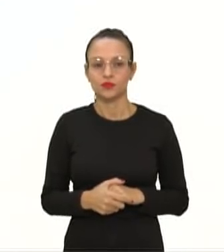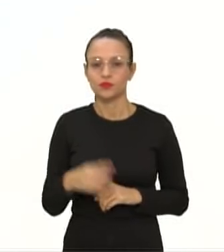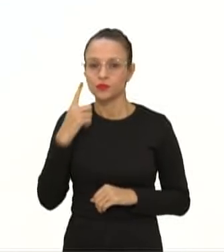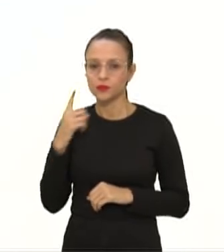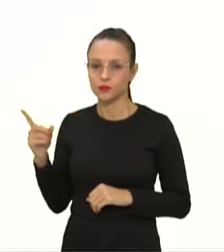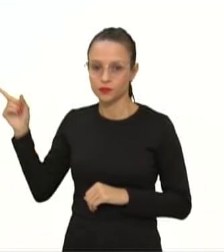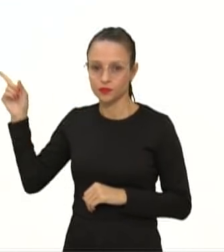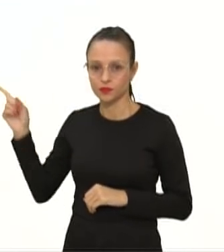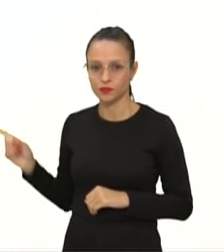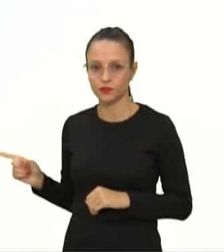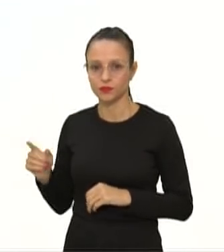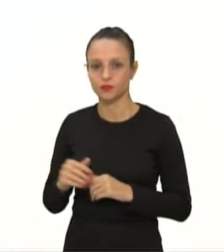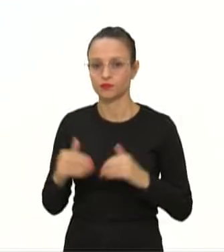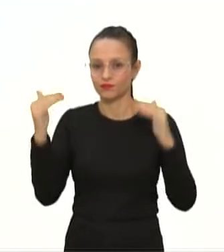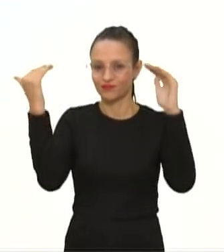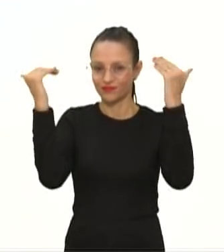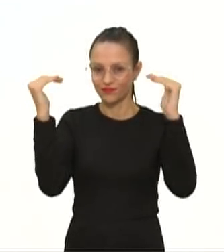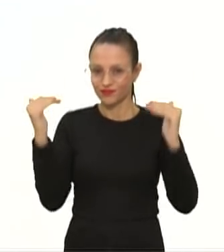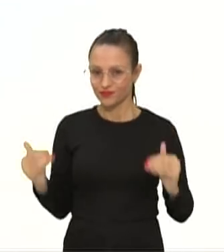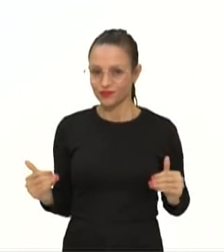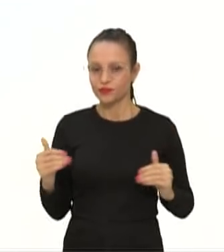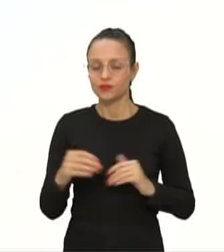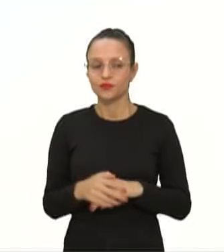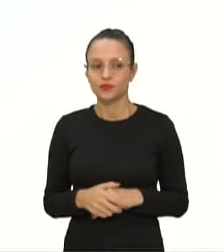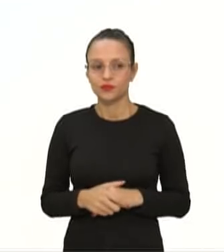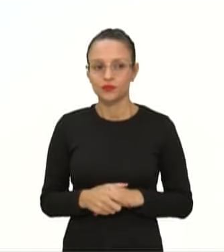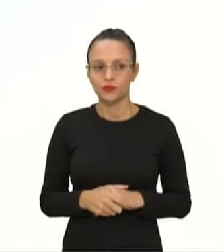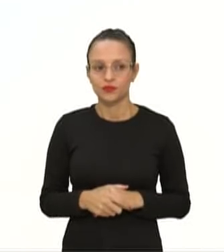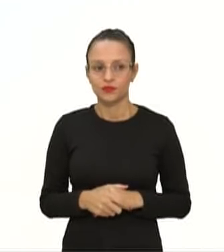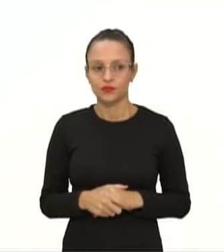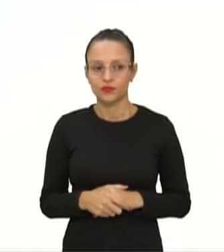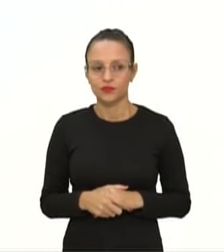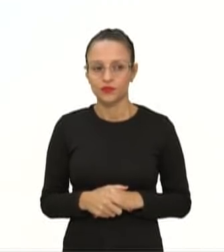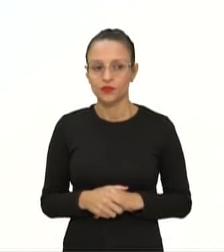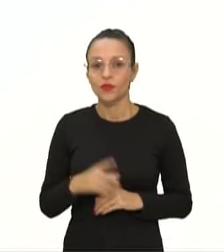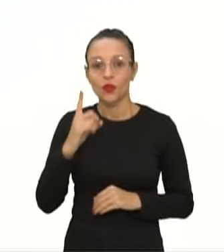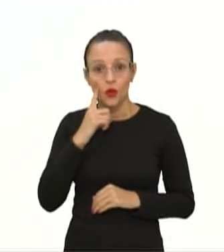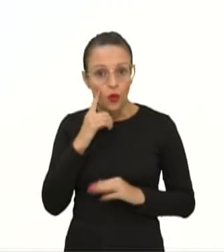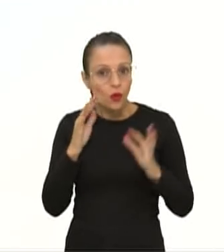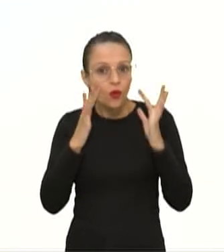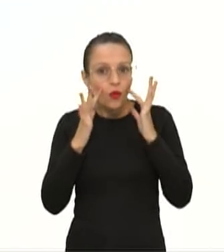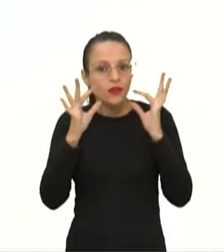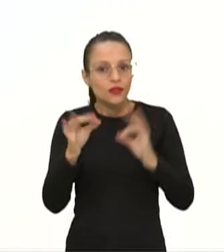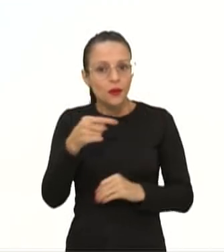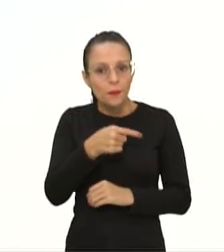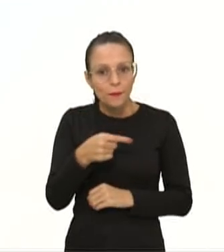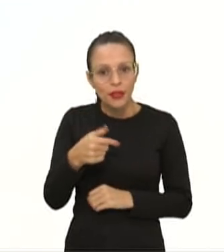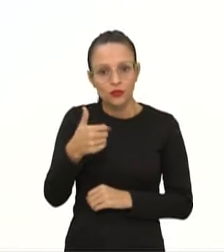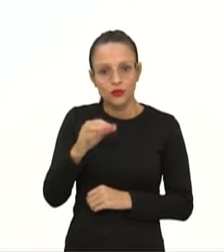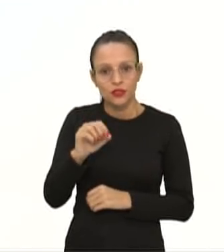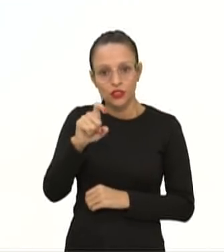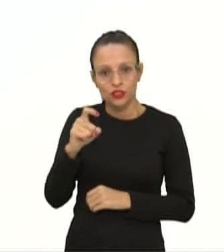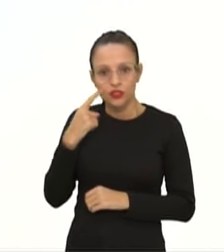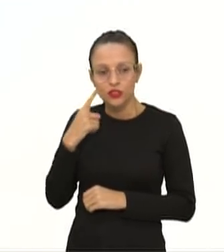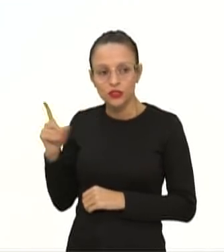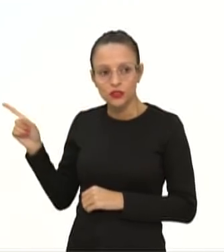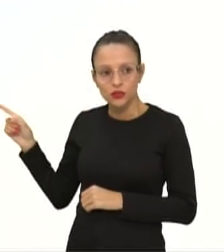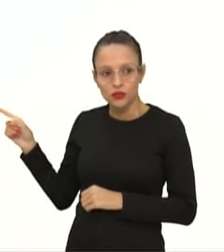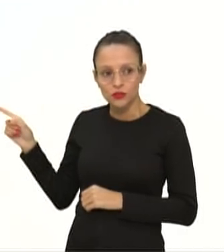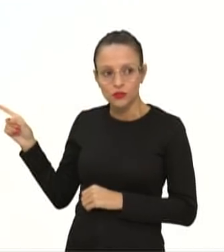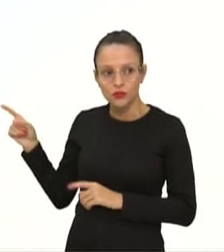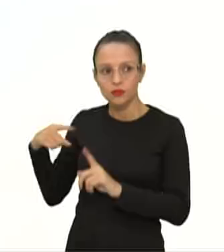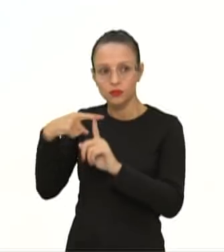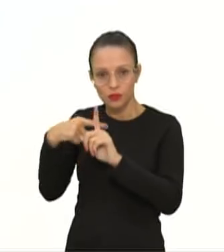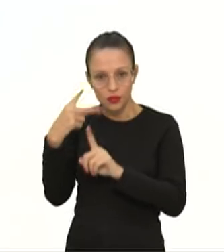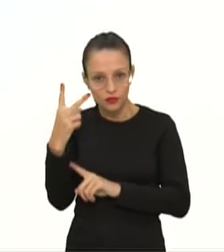Então tá aqui, ó, nosso passo a passo, certo? Ó, volta a chamar a tua atenção para esse menos 10x e para esse mais 20,